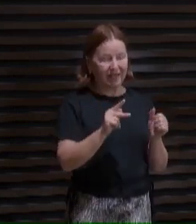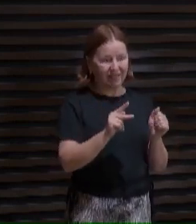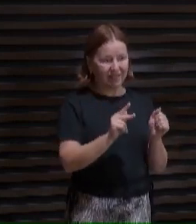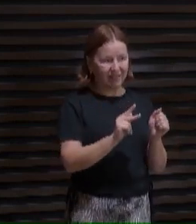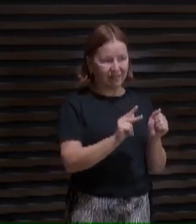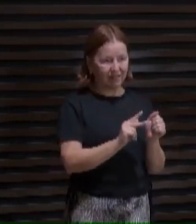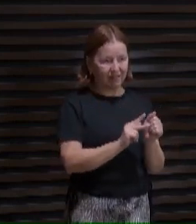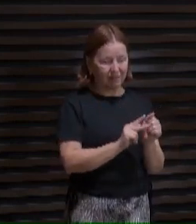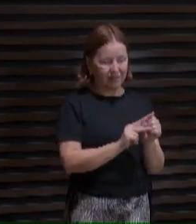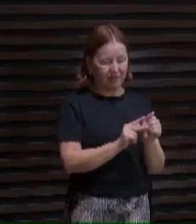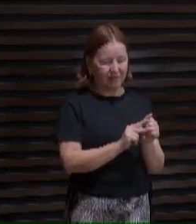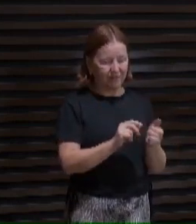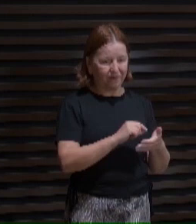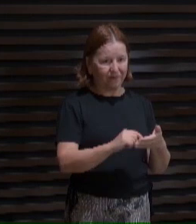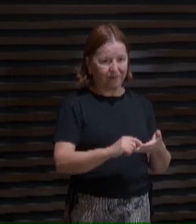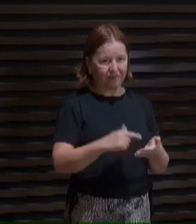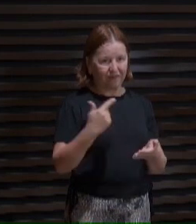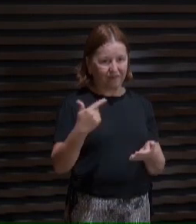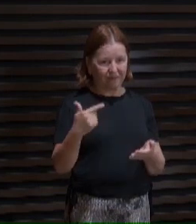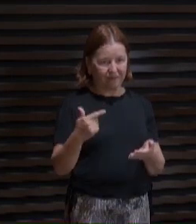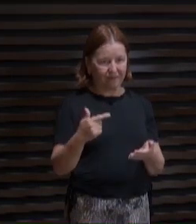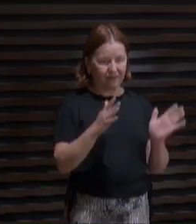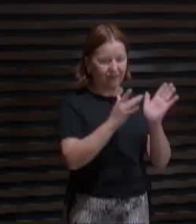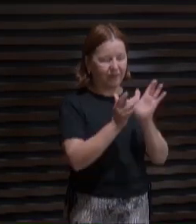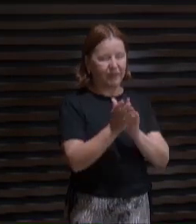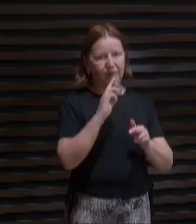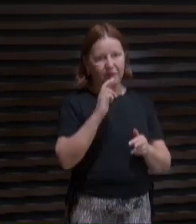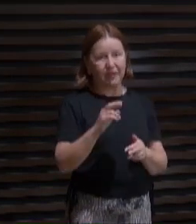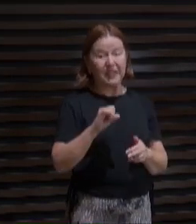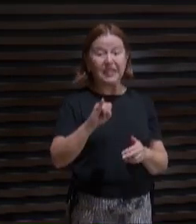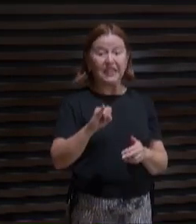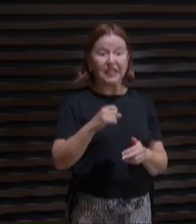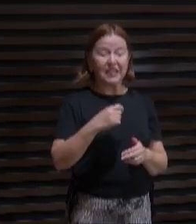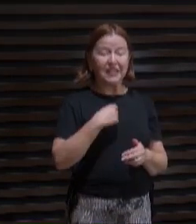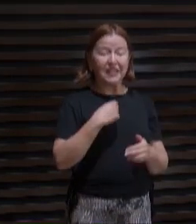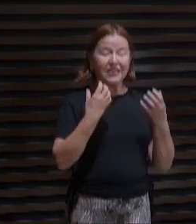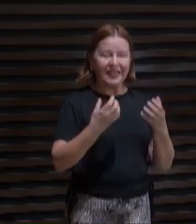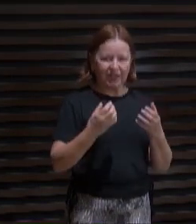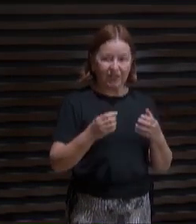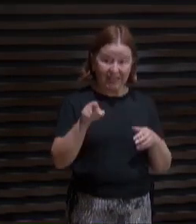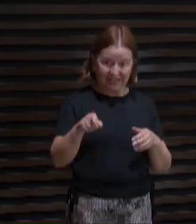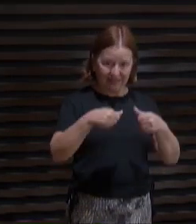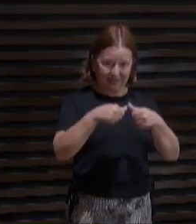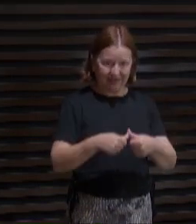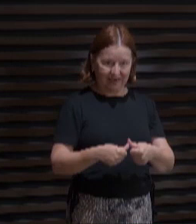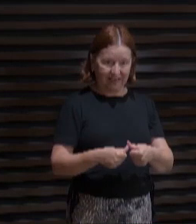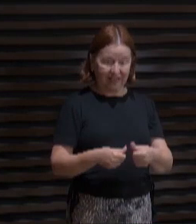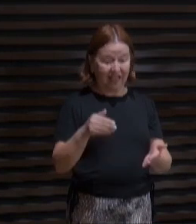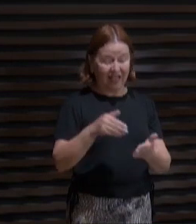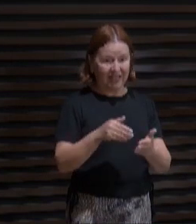O verso 22, respondeu-lhe Jesus: se eu quero que ele permaneça até que